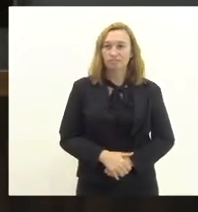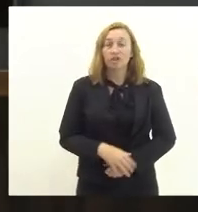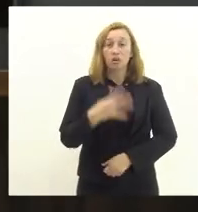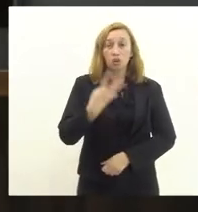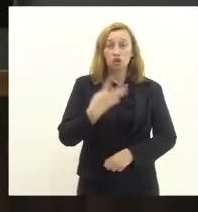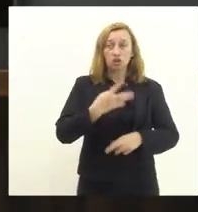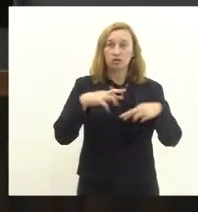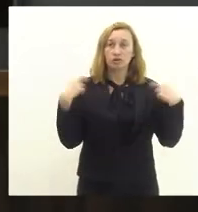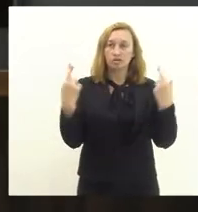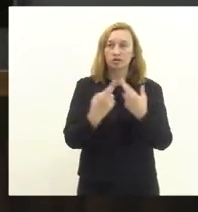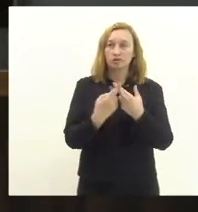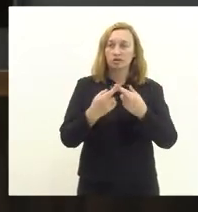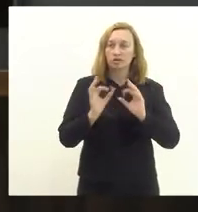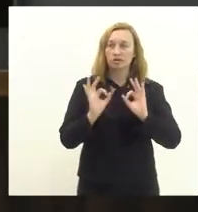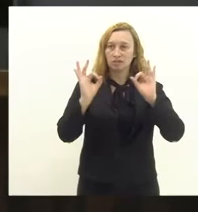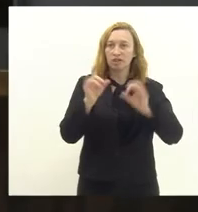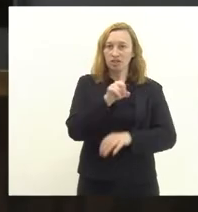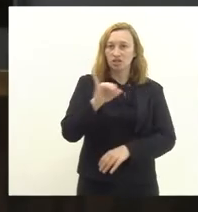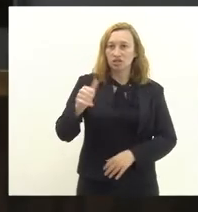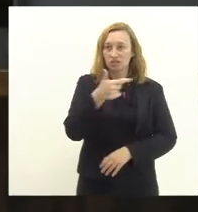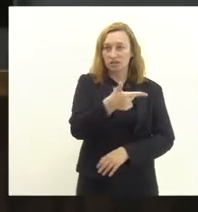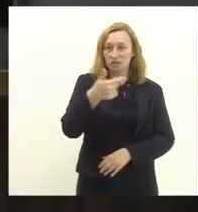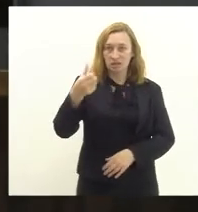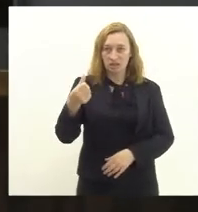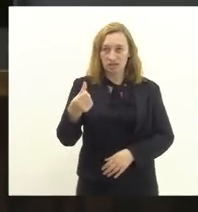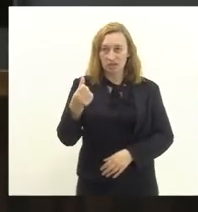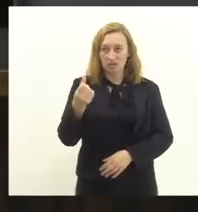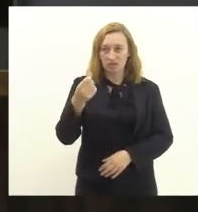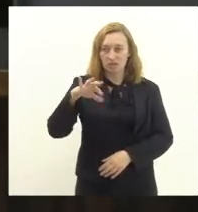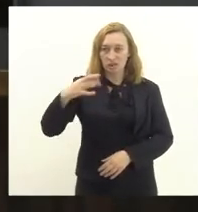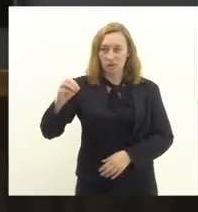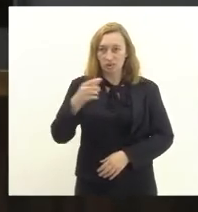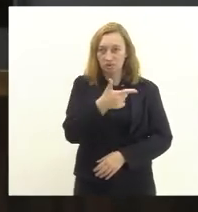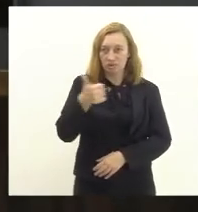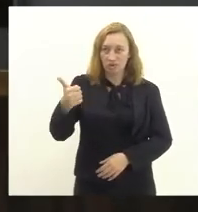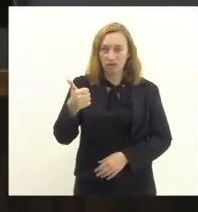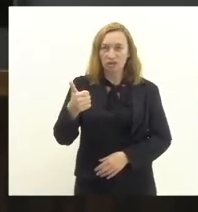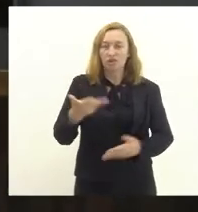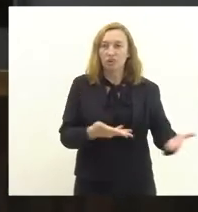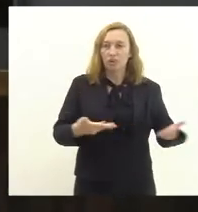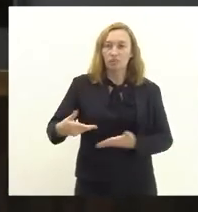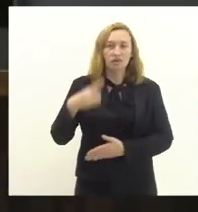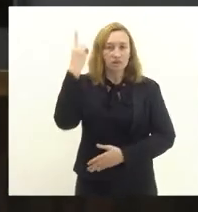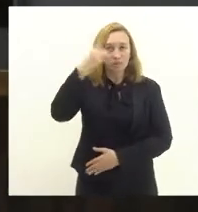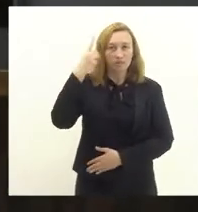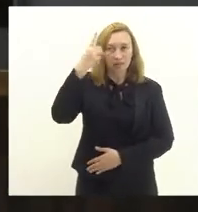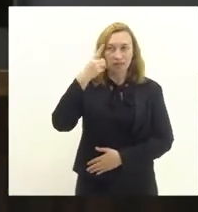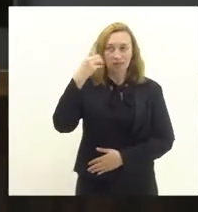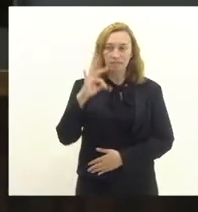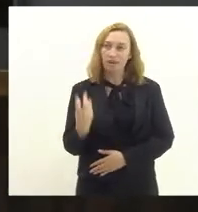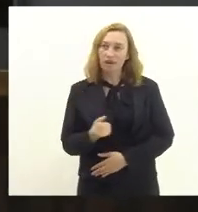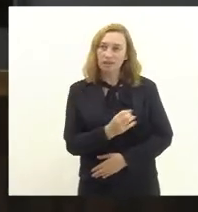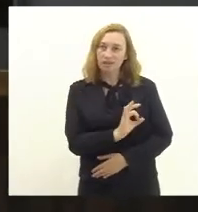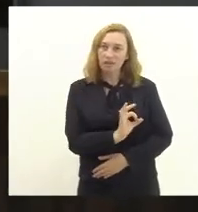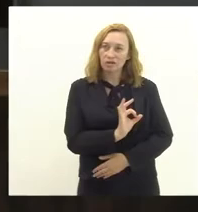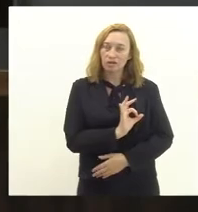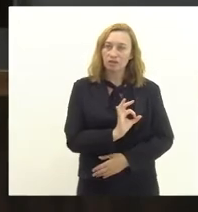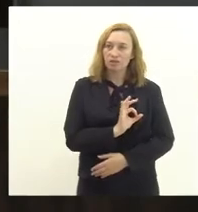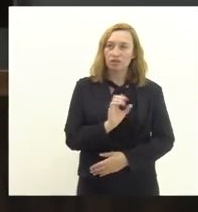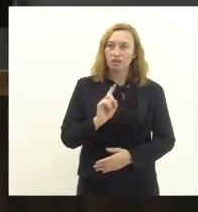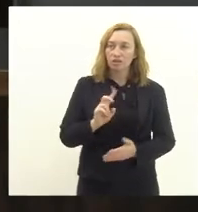4ª sessão extraordinária do dia 26 de maio de 22. A presidência convida a deputada Marta Rocha a fazer a leitura da ata da sessão